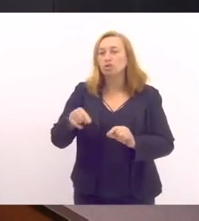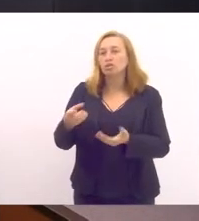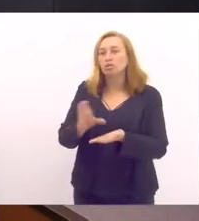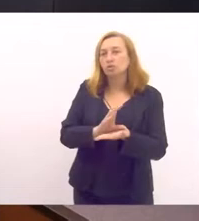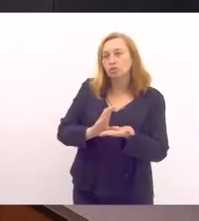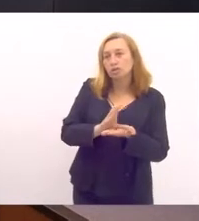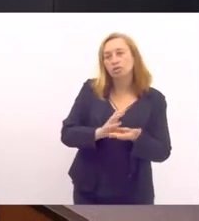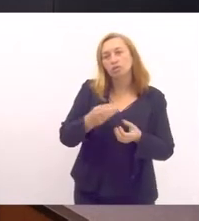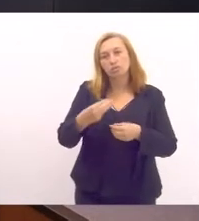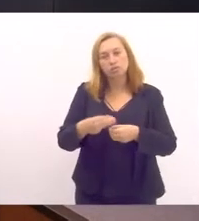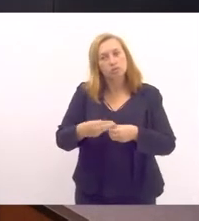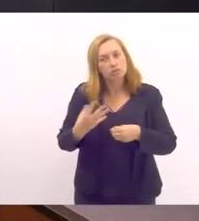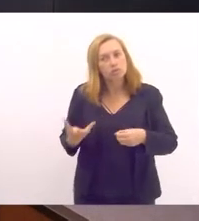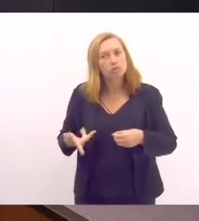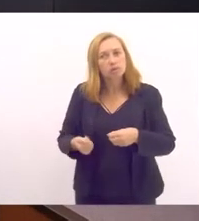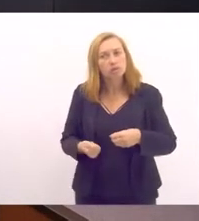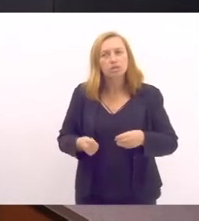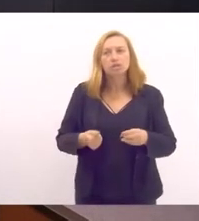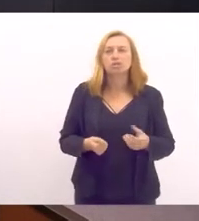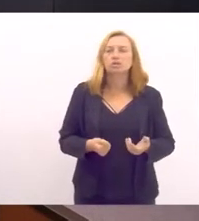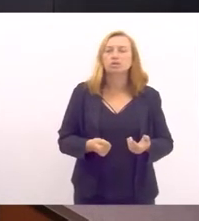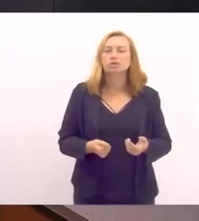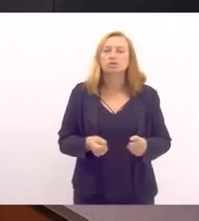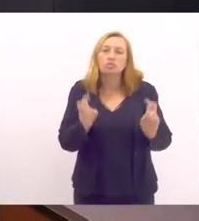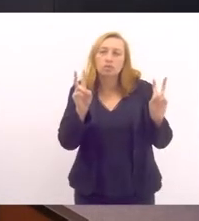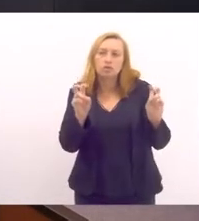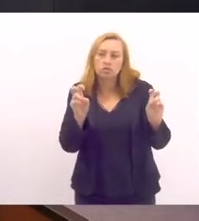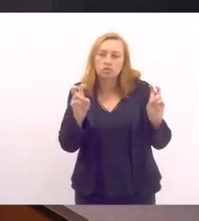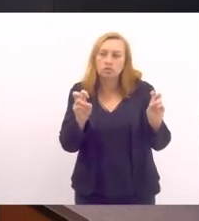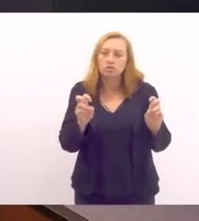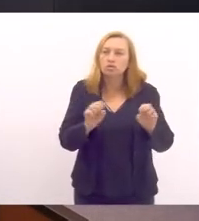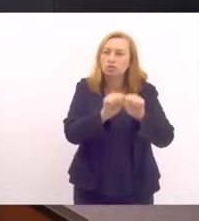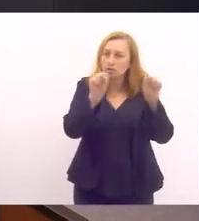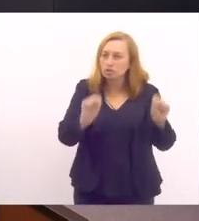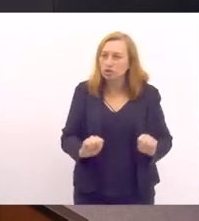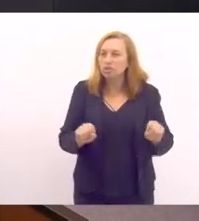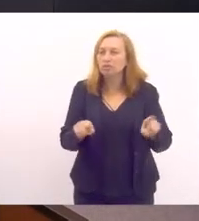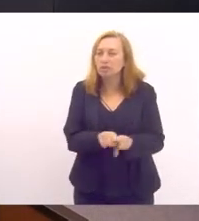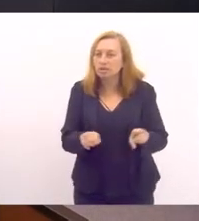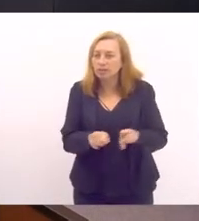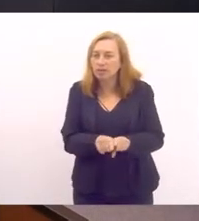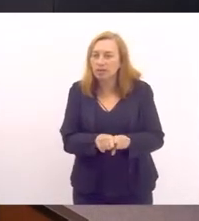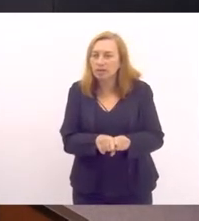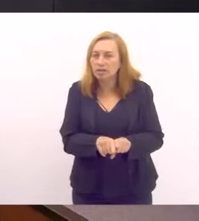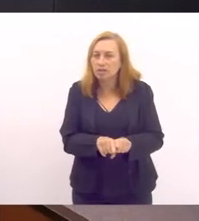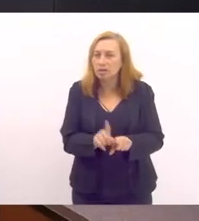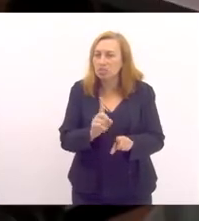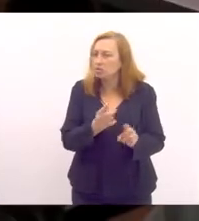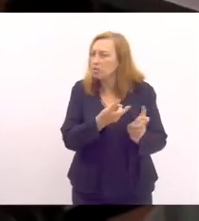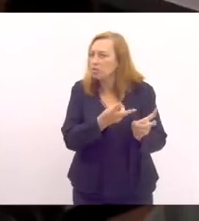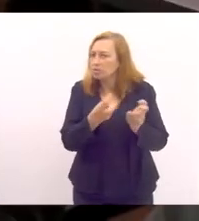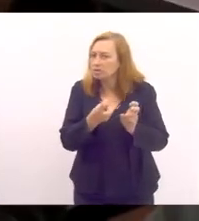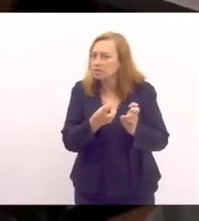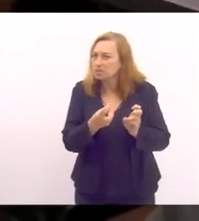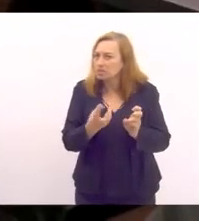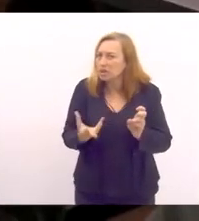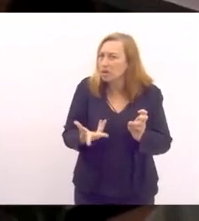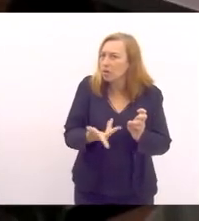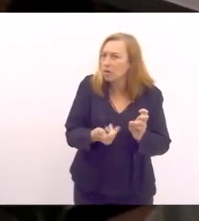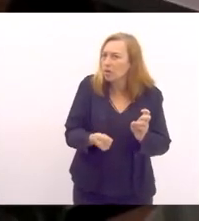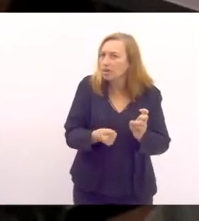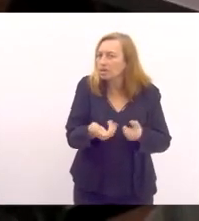municipais com paridade. Inclusive, a questão do sistema também é uma questão que eu não percebi aqui, que é a paridade